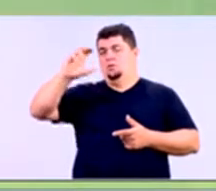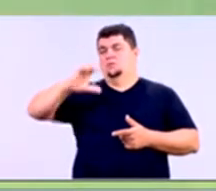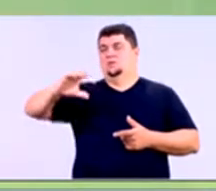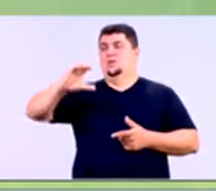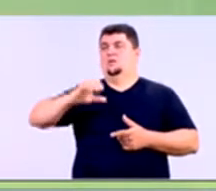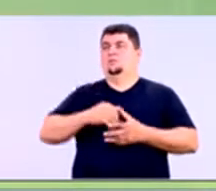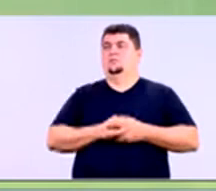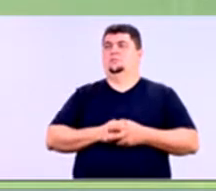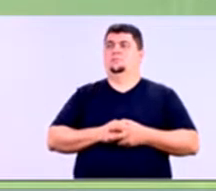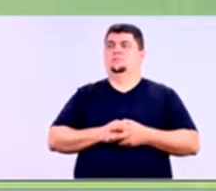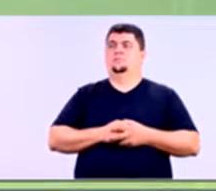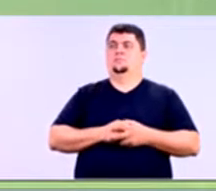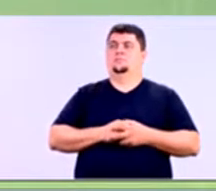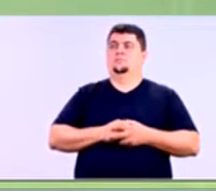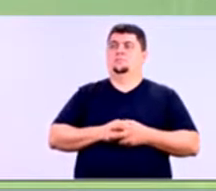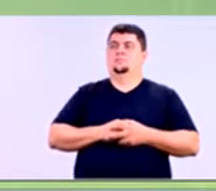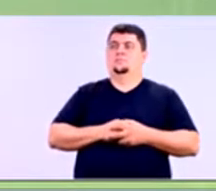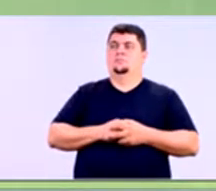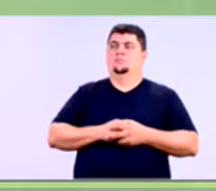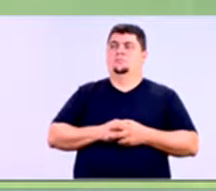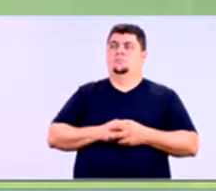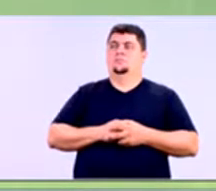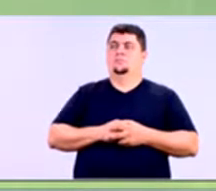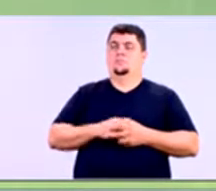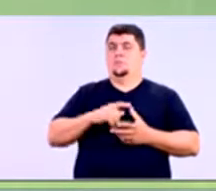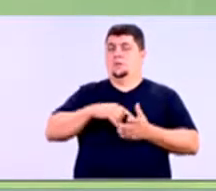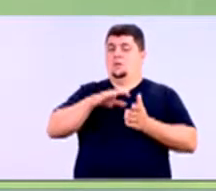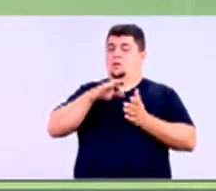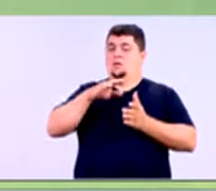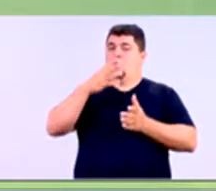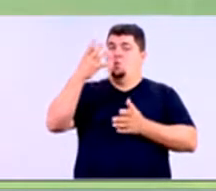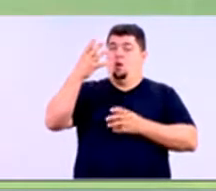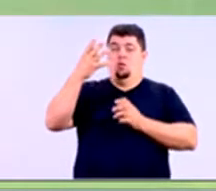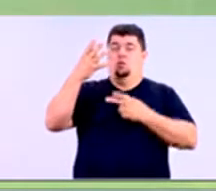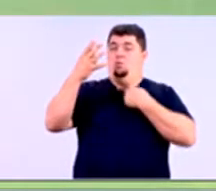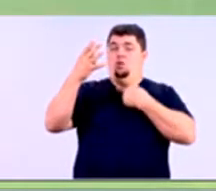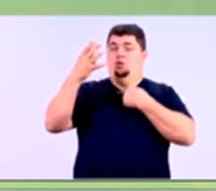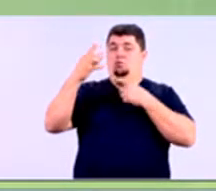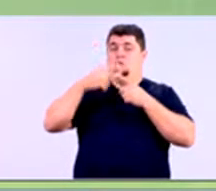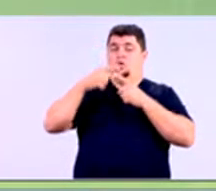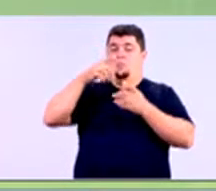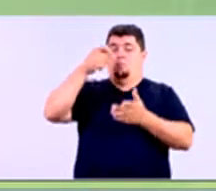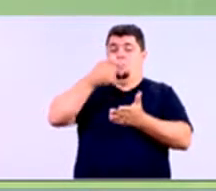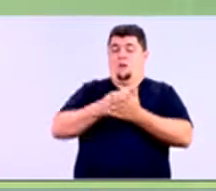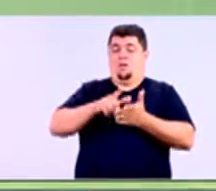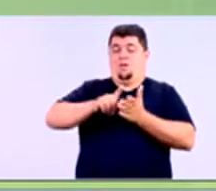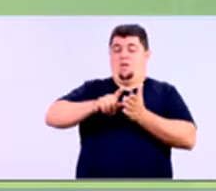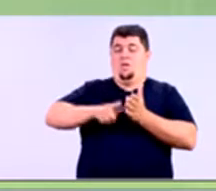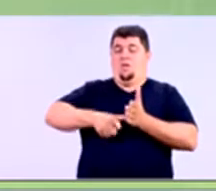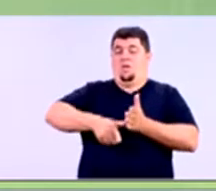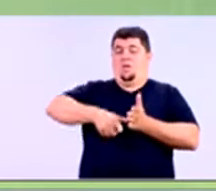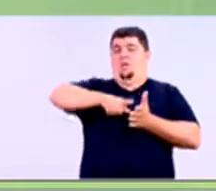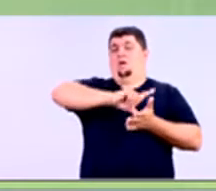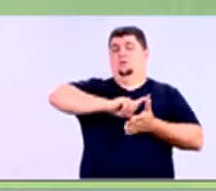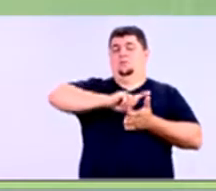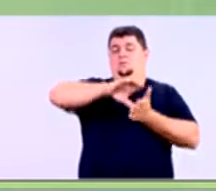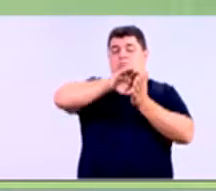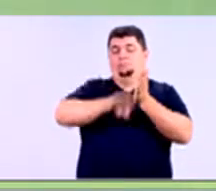3.551,89. Ou seja, vai ter que ser inferior aos 4.000, porque eu obtive um desconto em cima